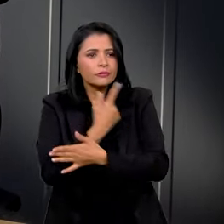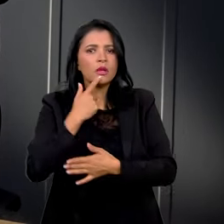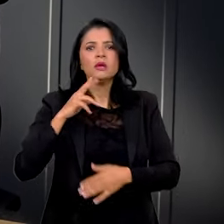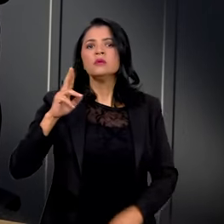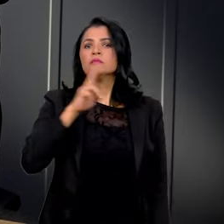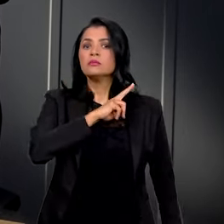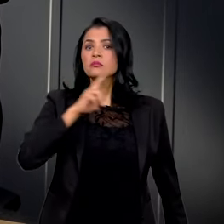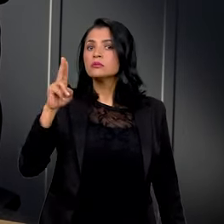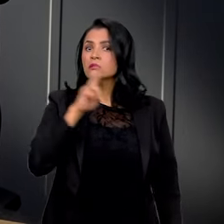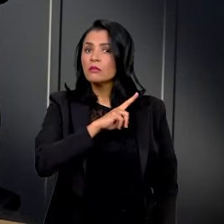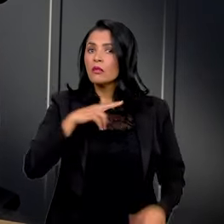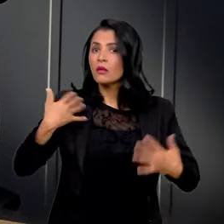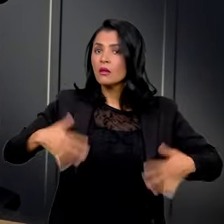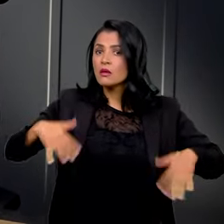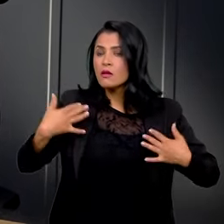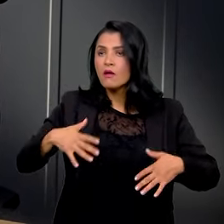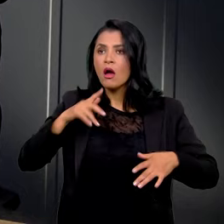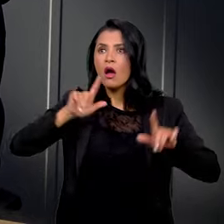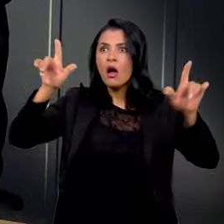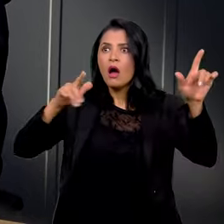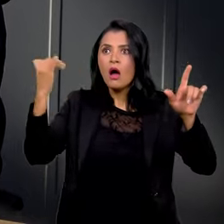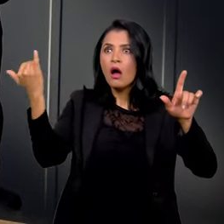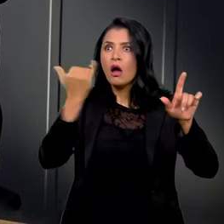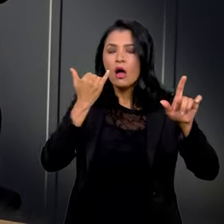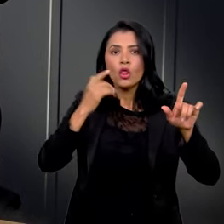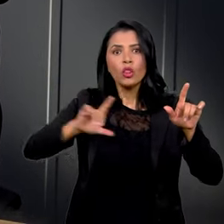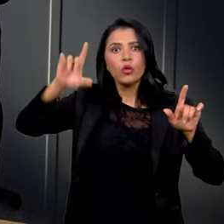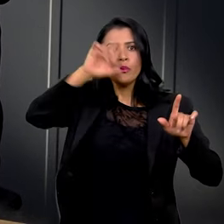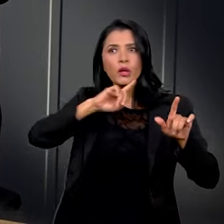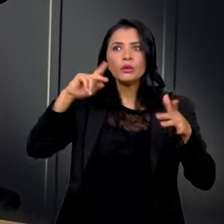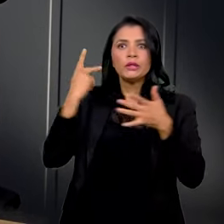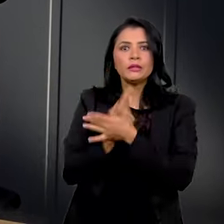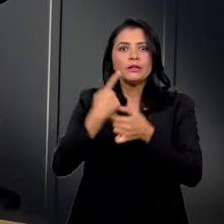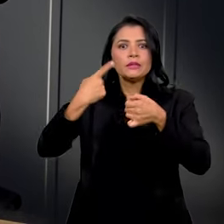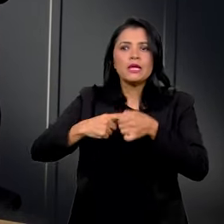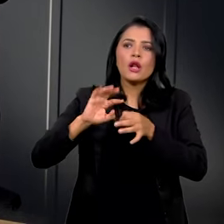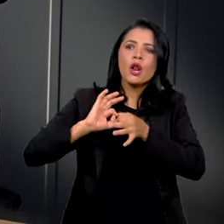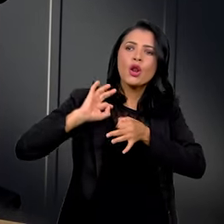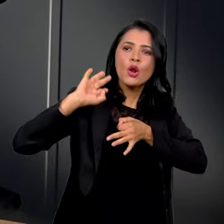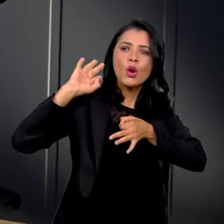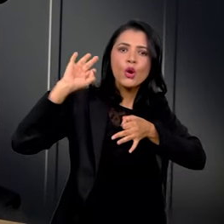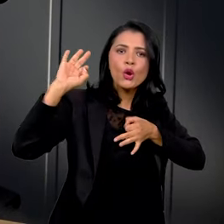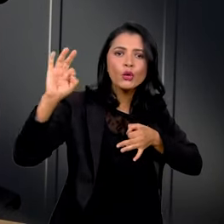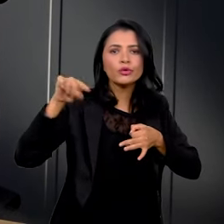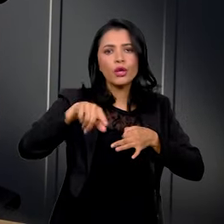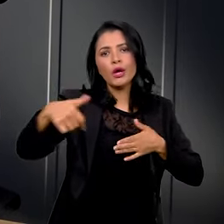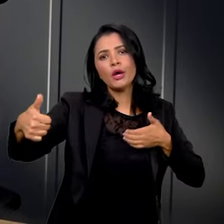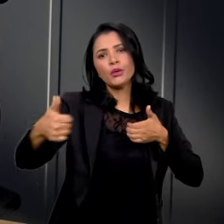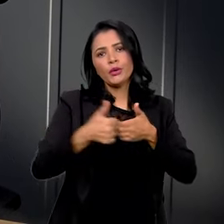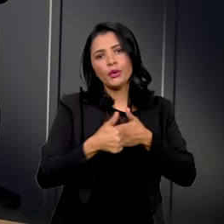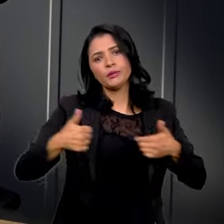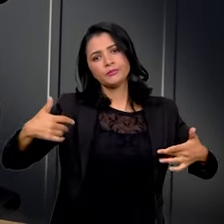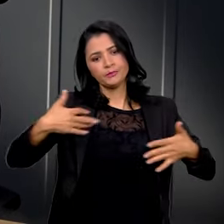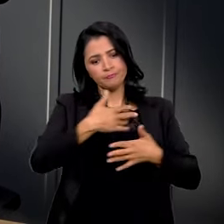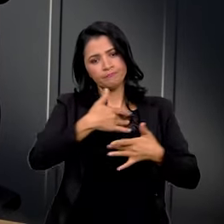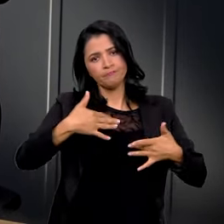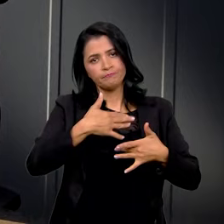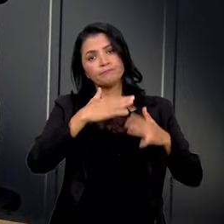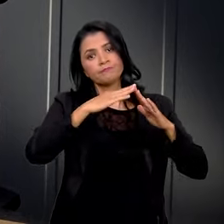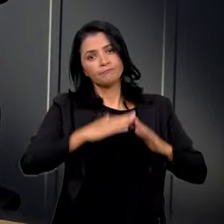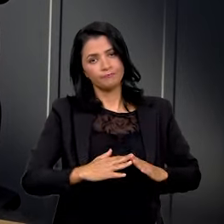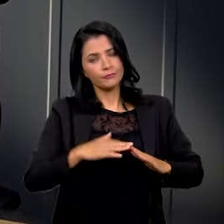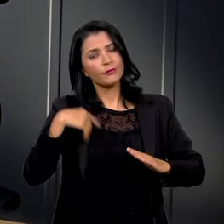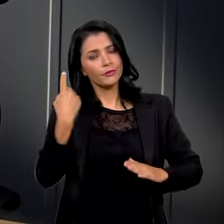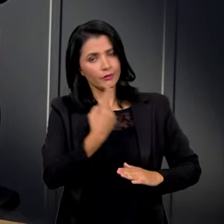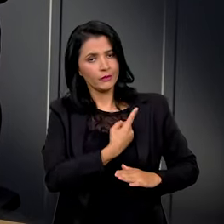emergenciais e que a gente assistia no noticiário do domingo né que acontecia numa cidade distante cada vez mais acontece na cidade que a gente